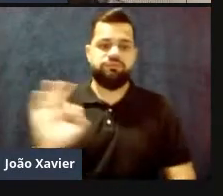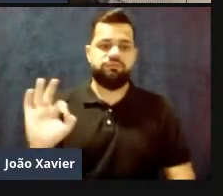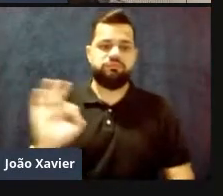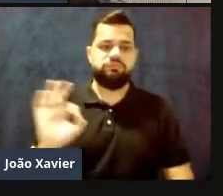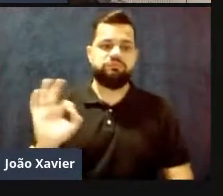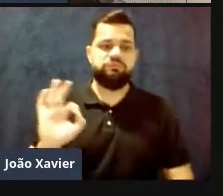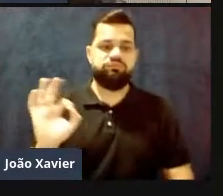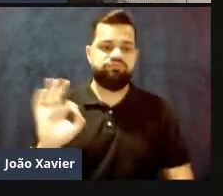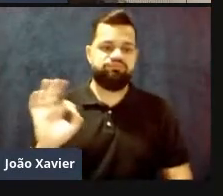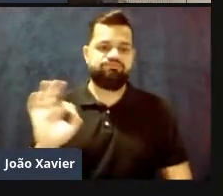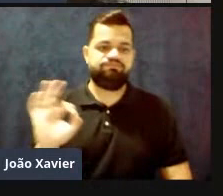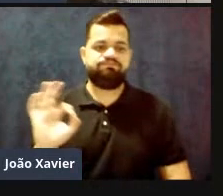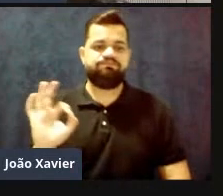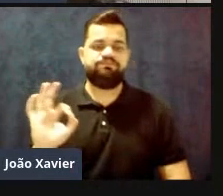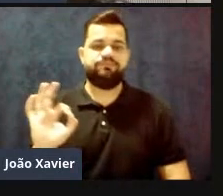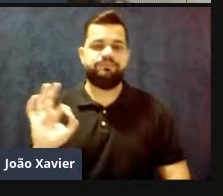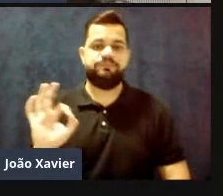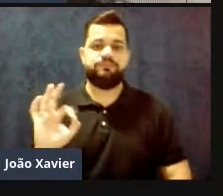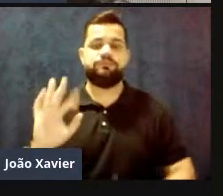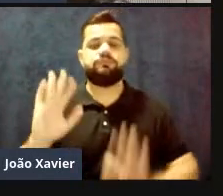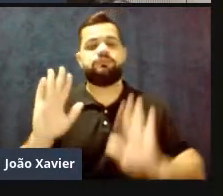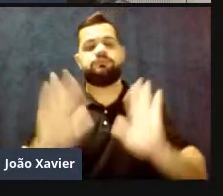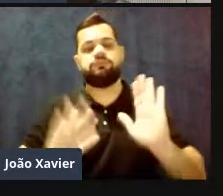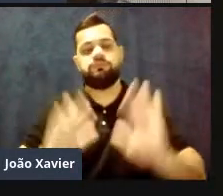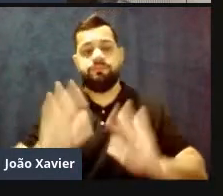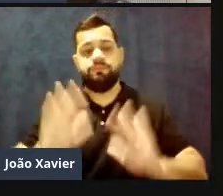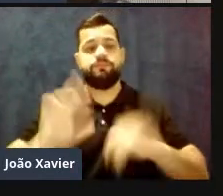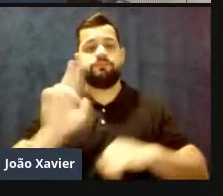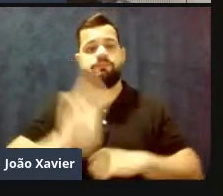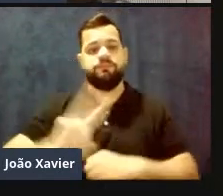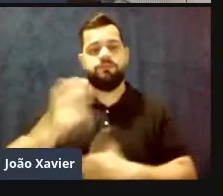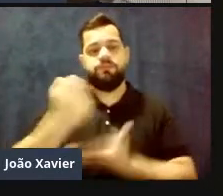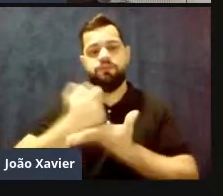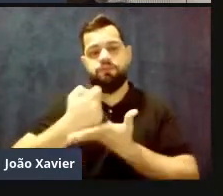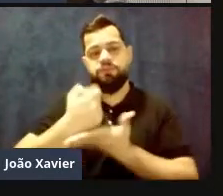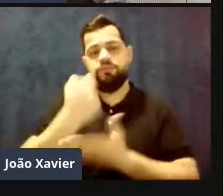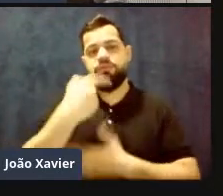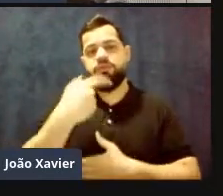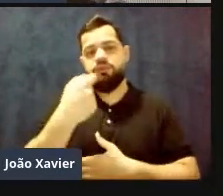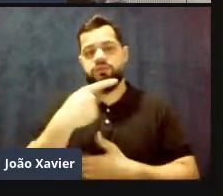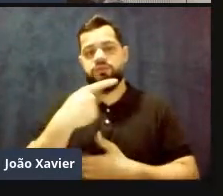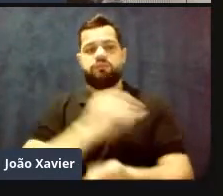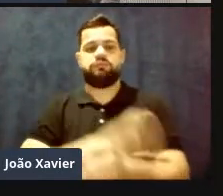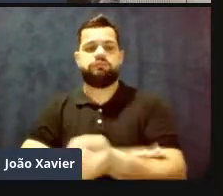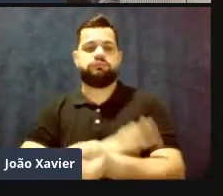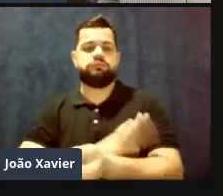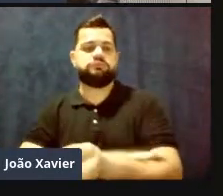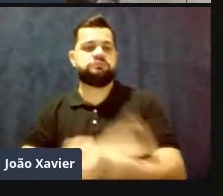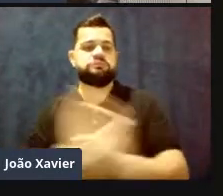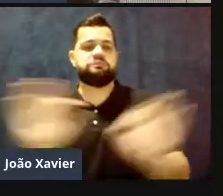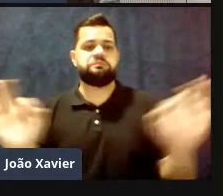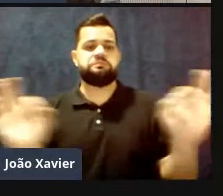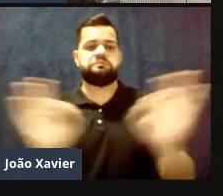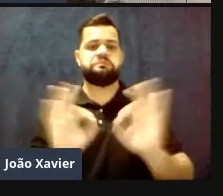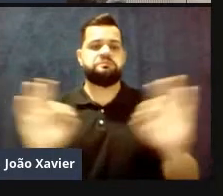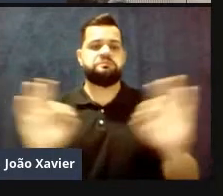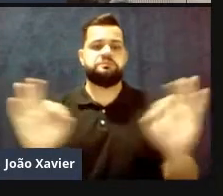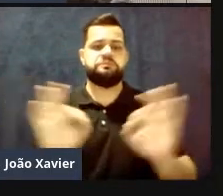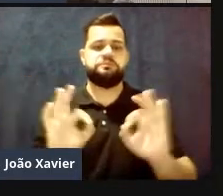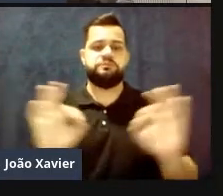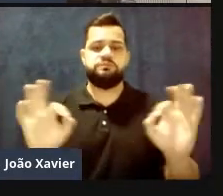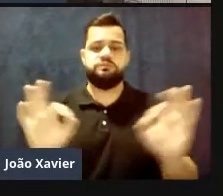causa. Então eu fui ficar com ela, fiz medicação, fiz pressão arterial. Eu em nenhum momento pensei em não tocar, em